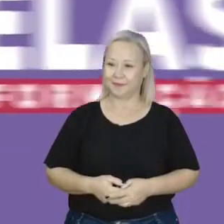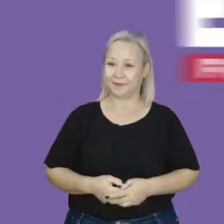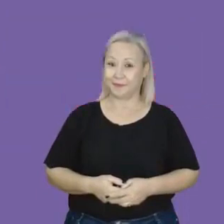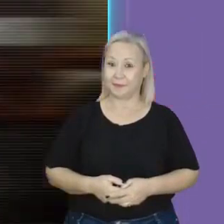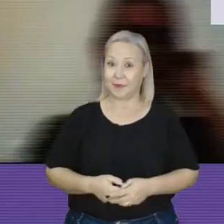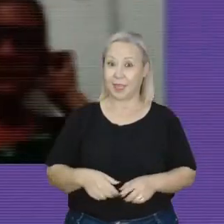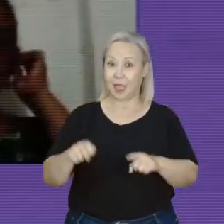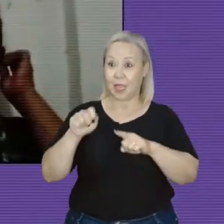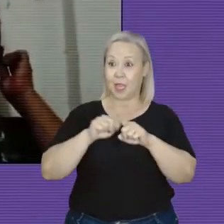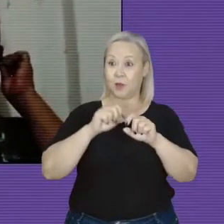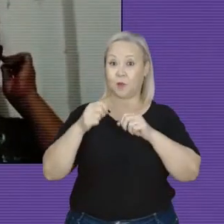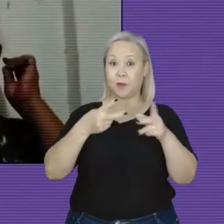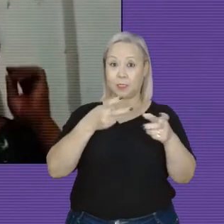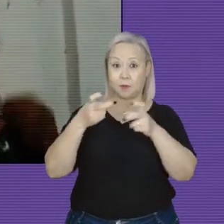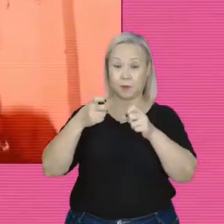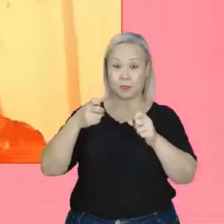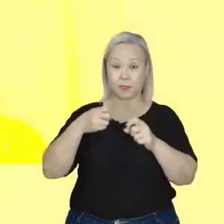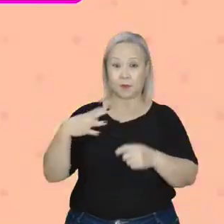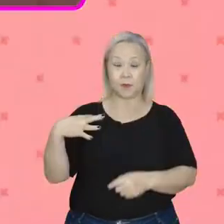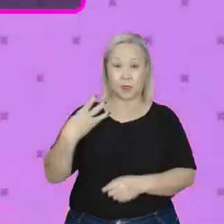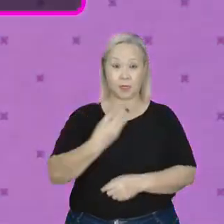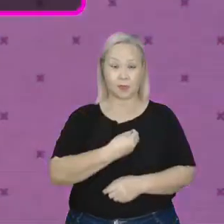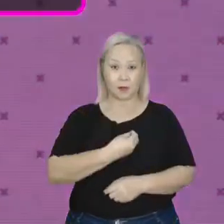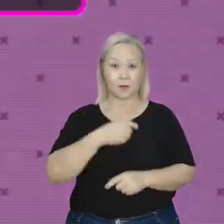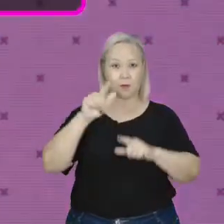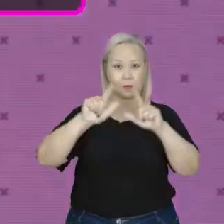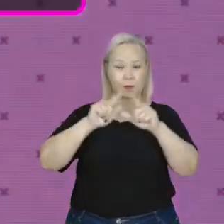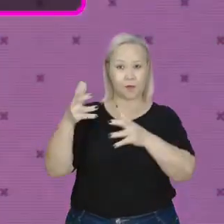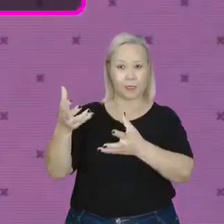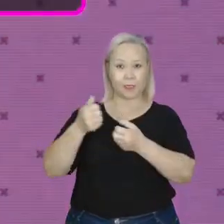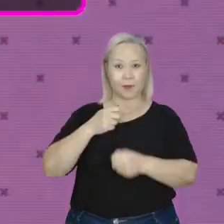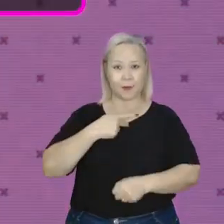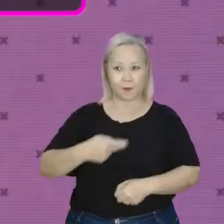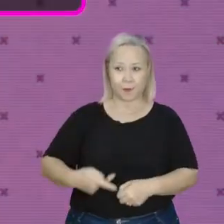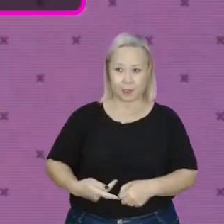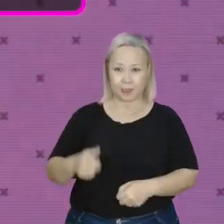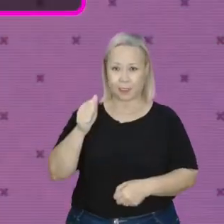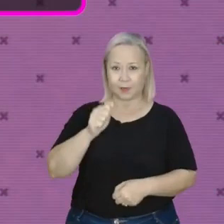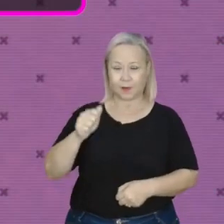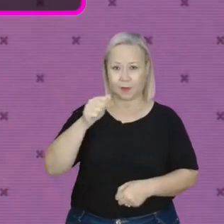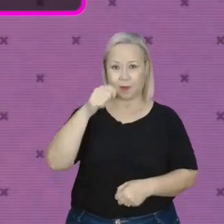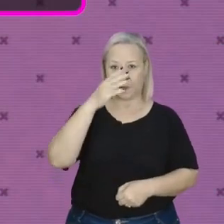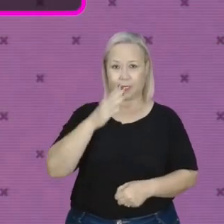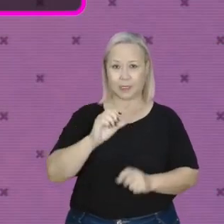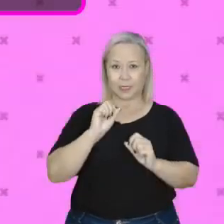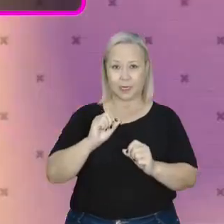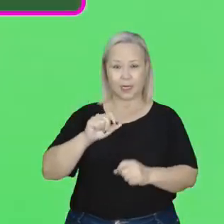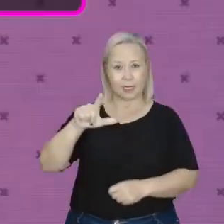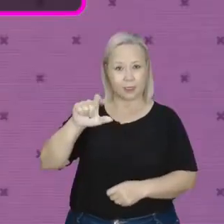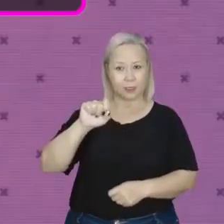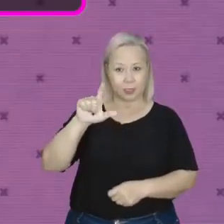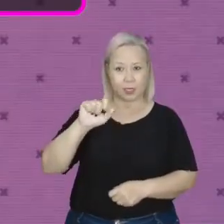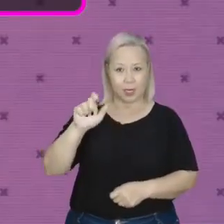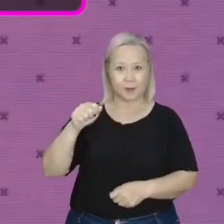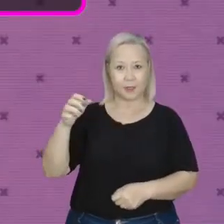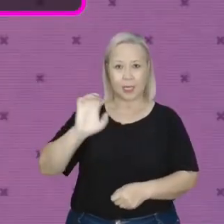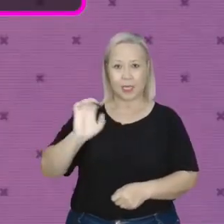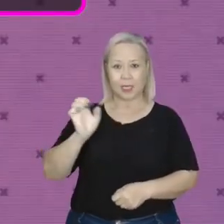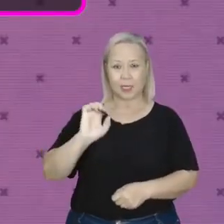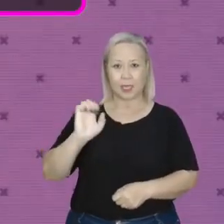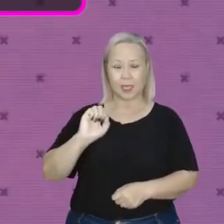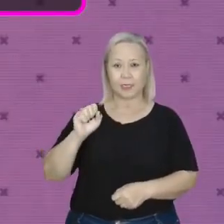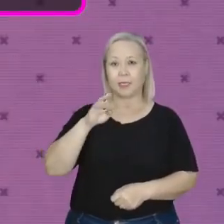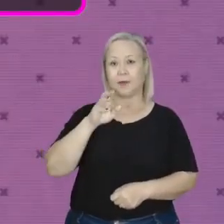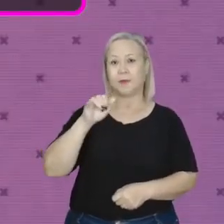No mês da visibilidade trans, o TV Elas por Elas recebe a presidenta da Associação Brasileira de Lésbicas, Gays,